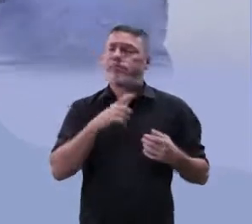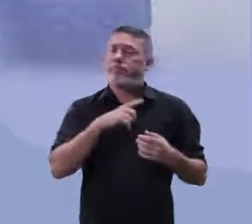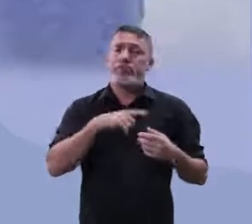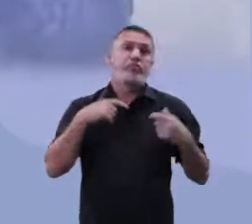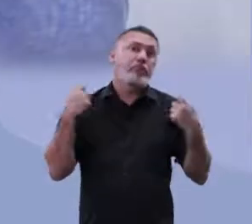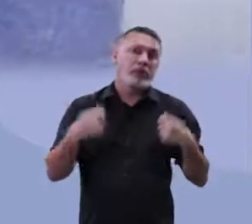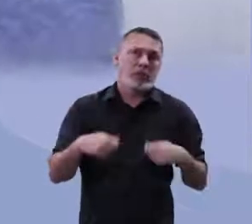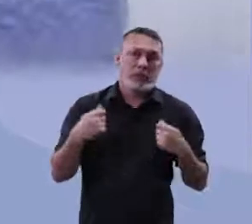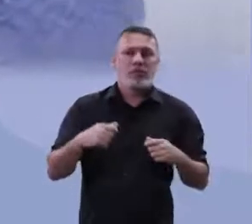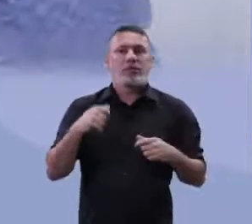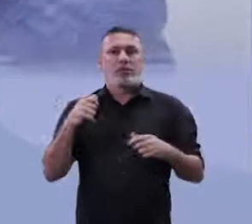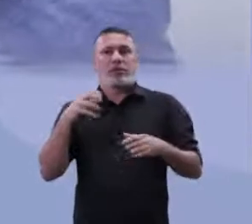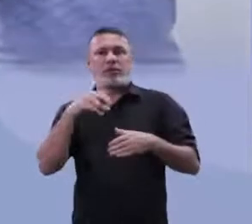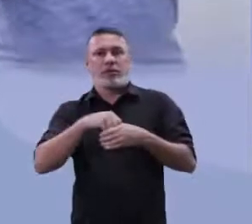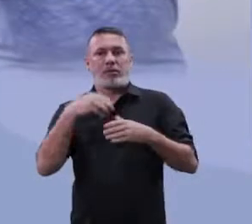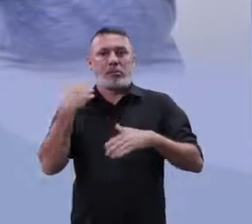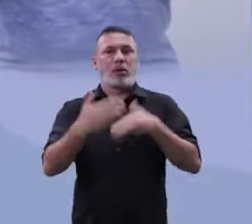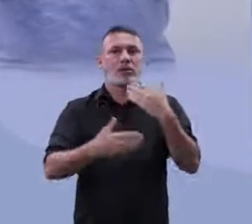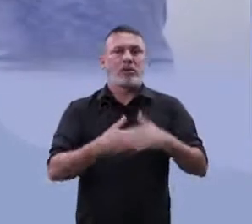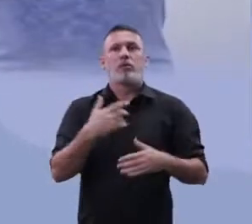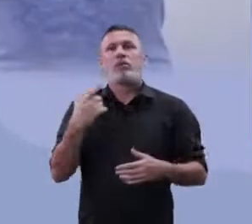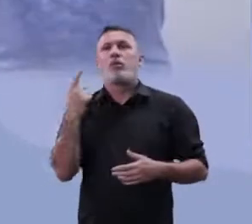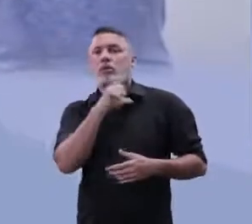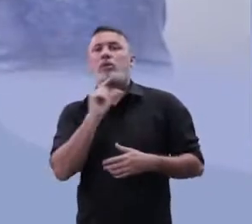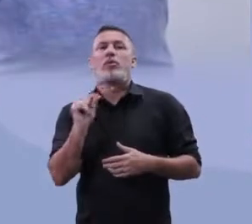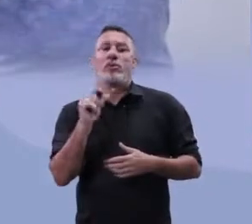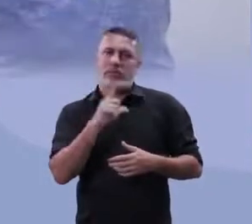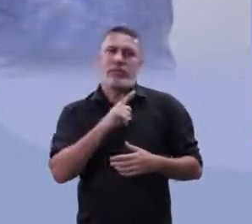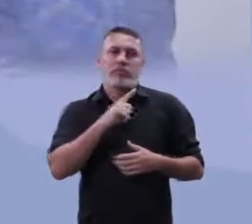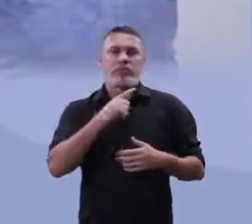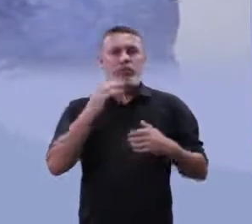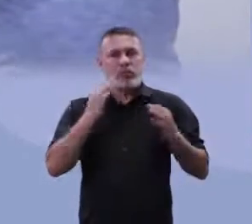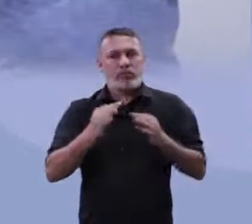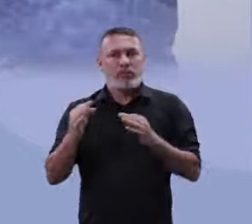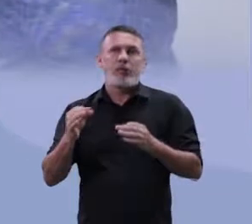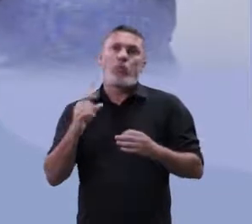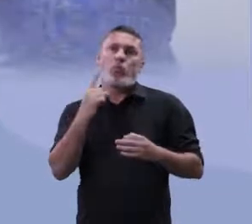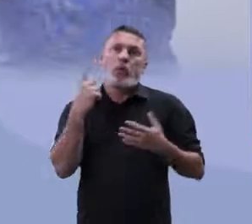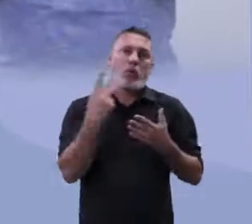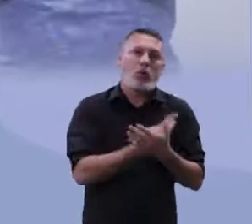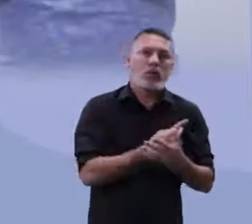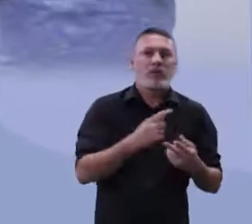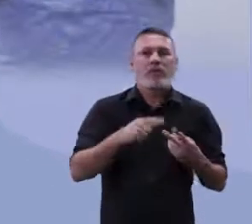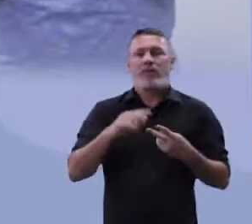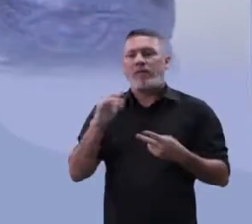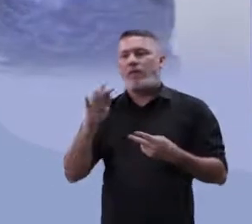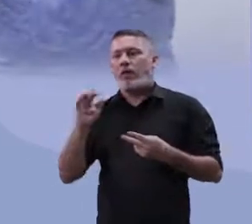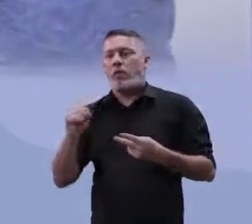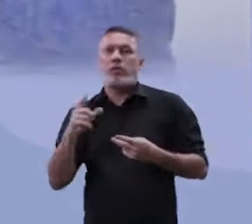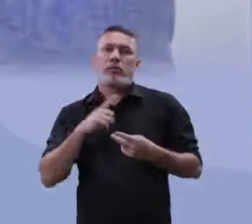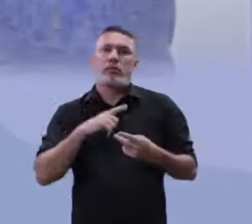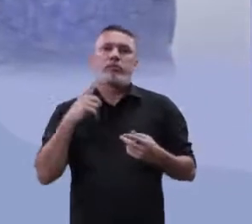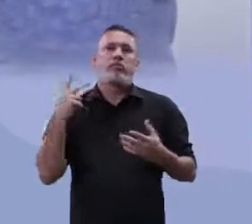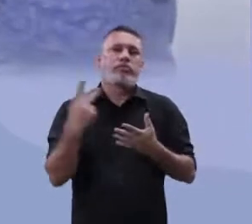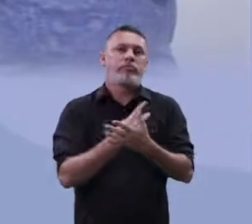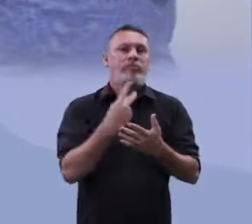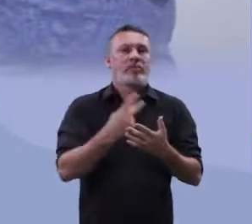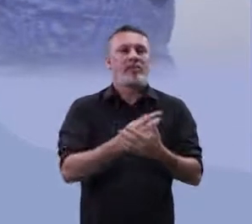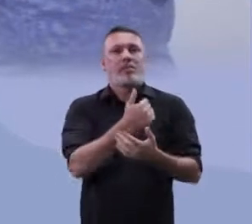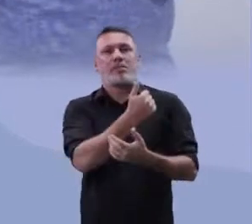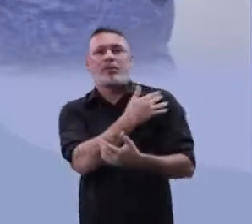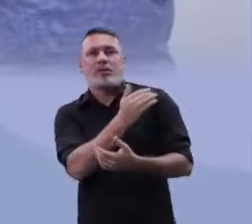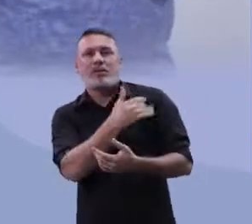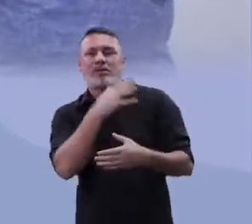precisa, dentro desse processo, precisa acontecer uma coisa, precisa acontecer um fato, ser extinto qualquer forma de